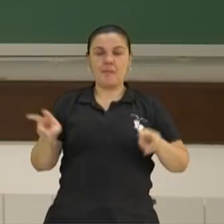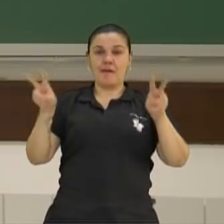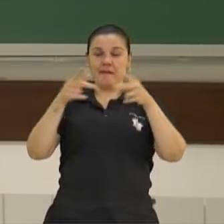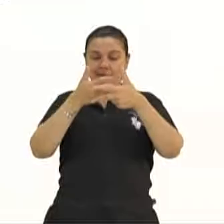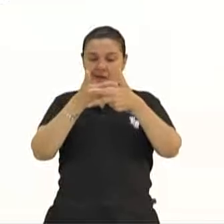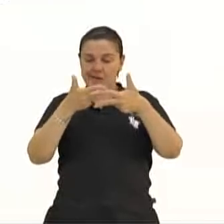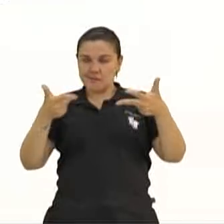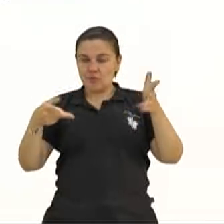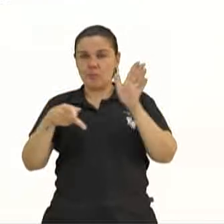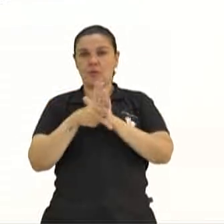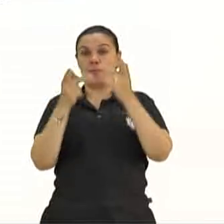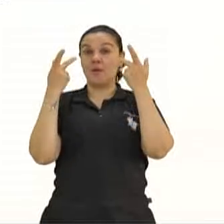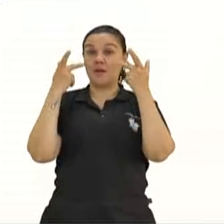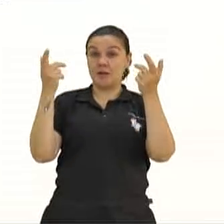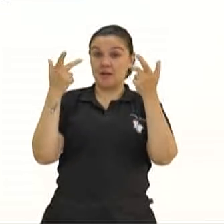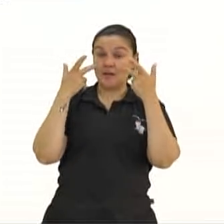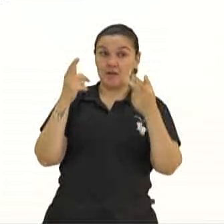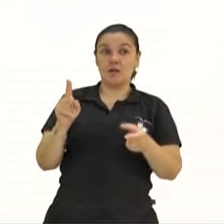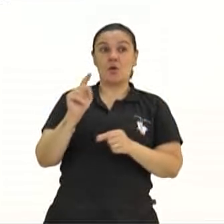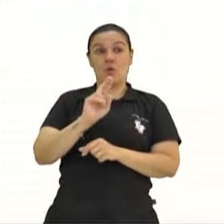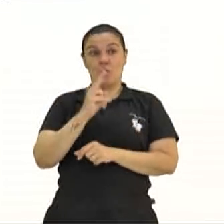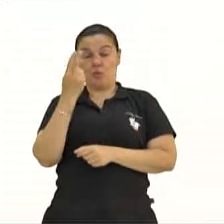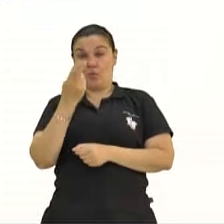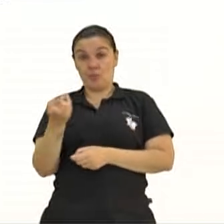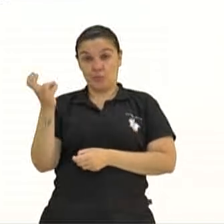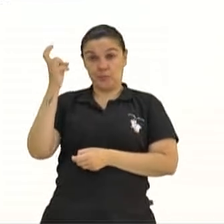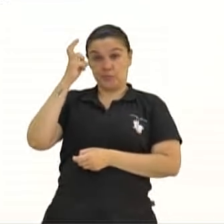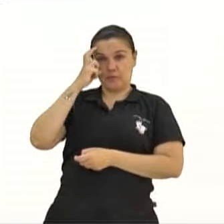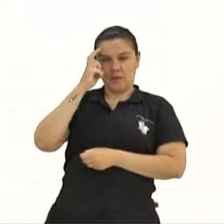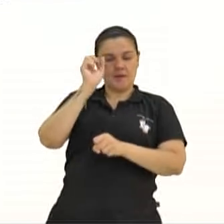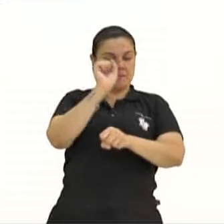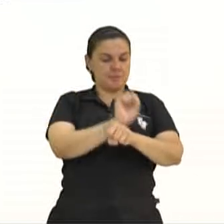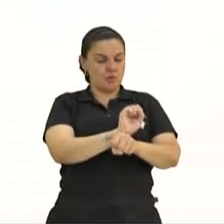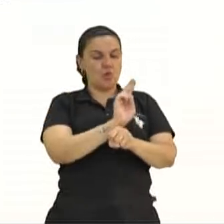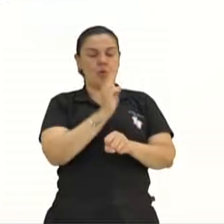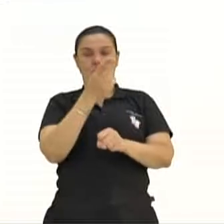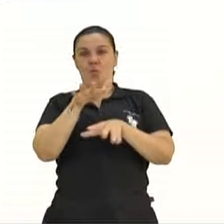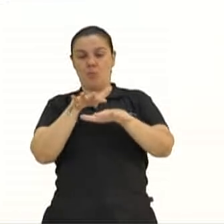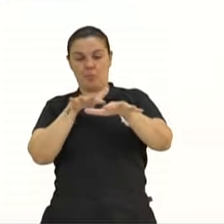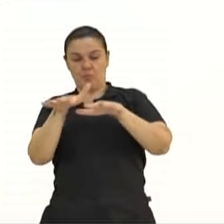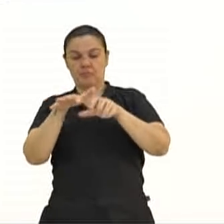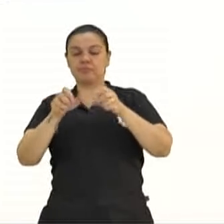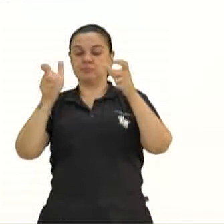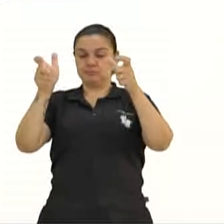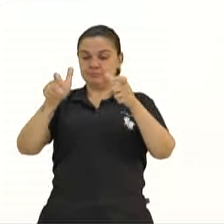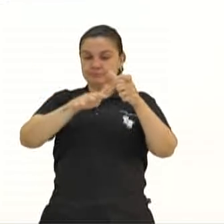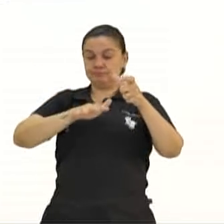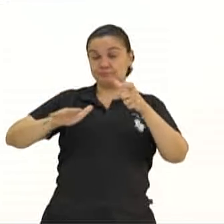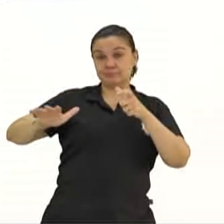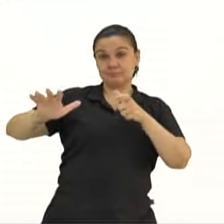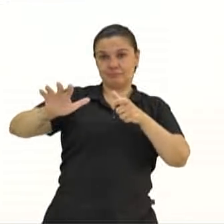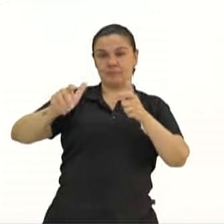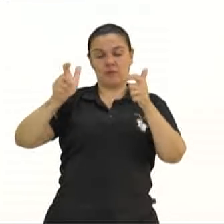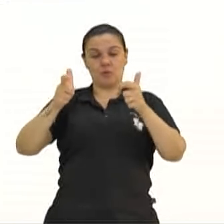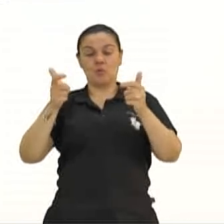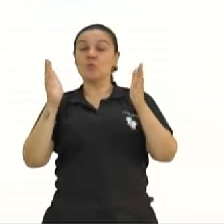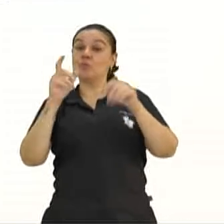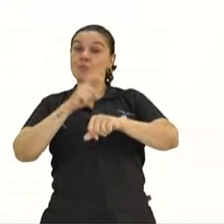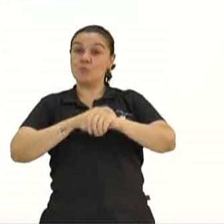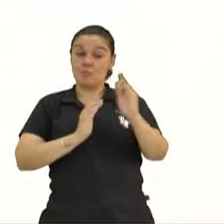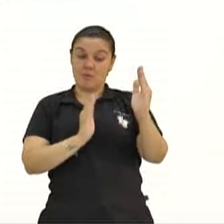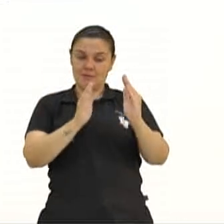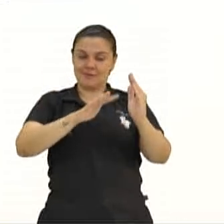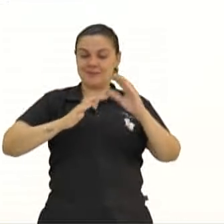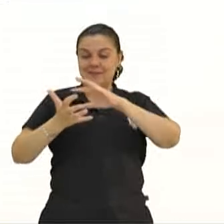de elementos naturais e ou culturais, fixos e ou móveis, dispostos de uma determinada maneira em um determinado momento